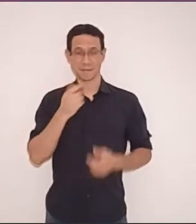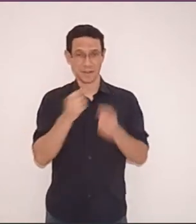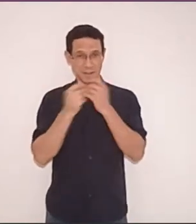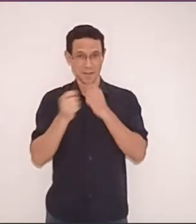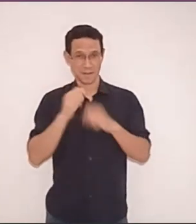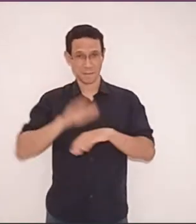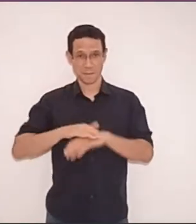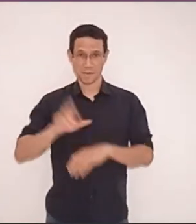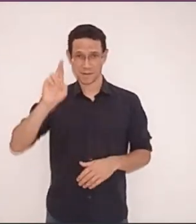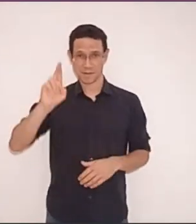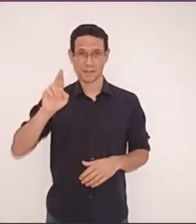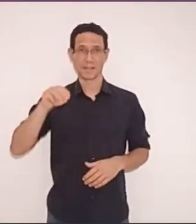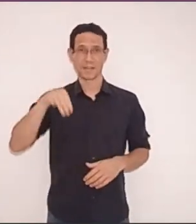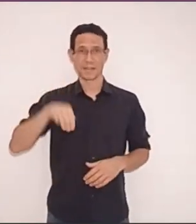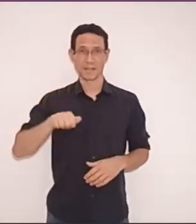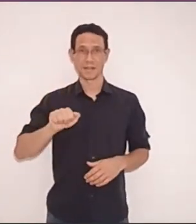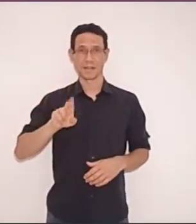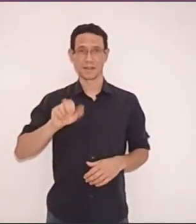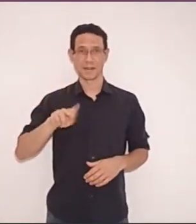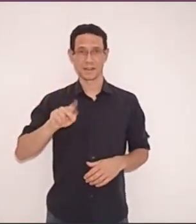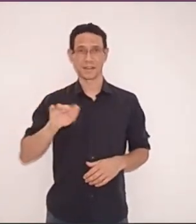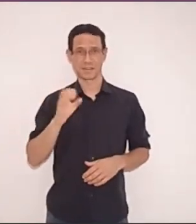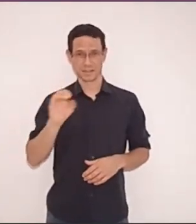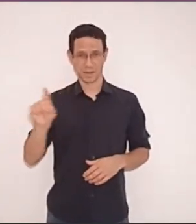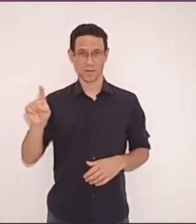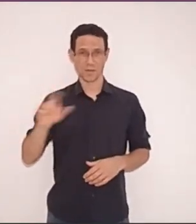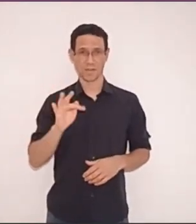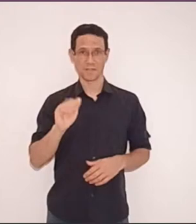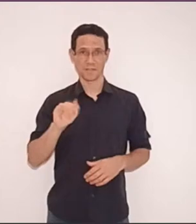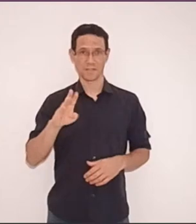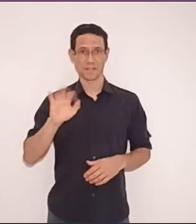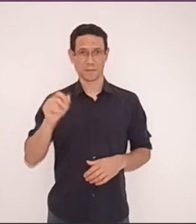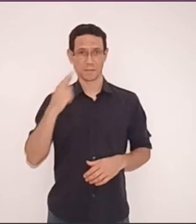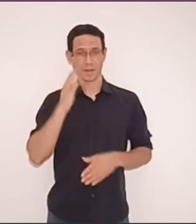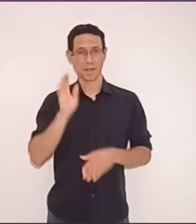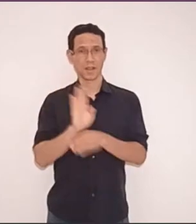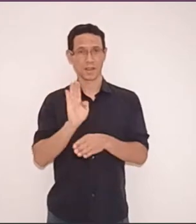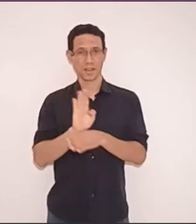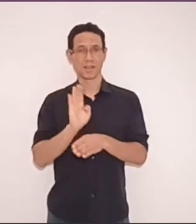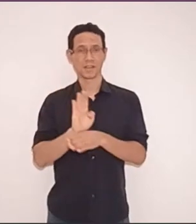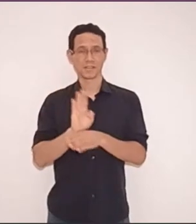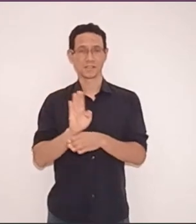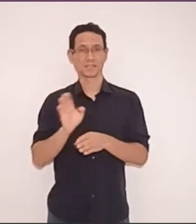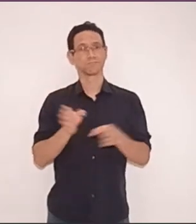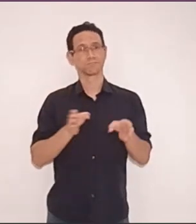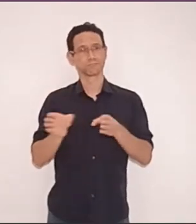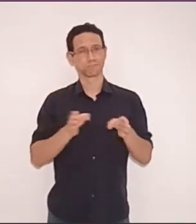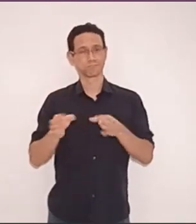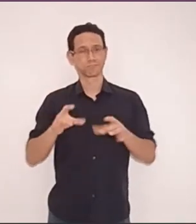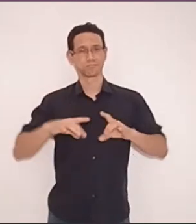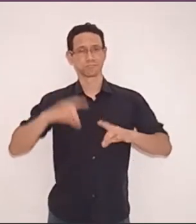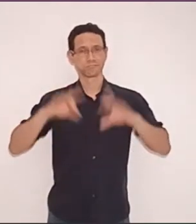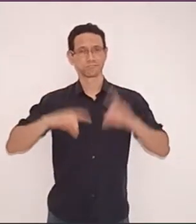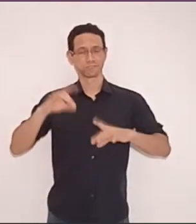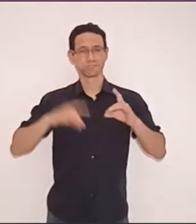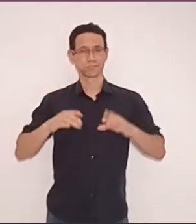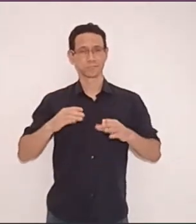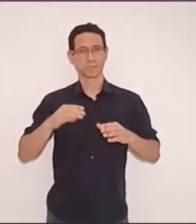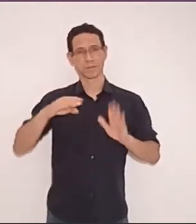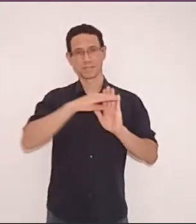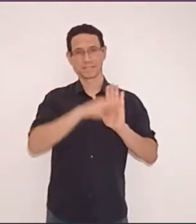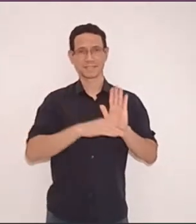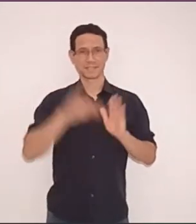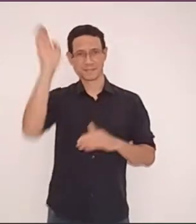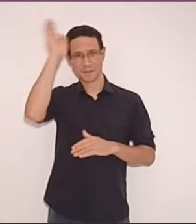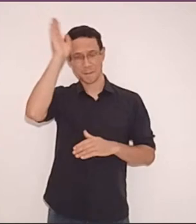pela Universidade Federal de São Carlos e assistente técnico da gerência de estudos e programas sociais do Sesc São Paulo